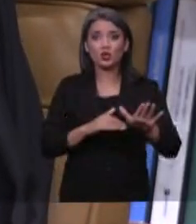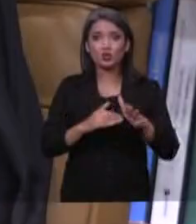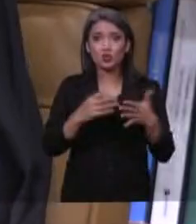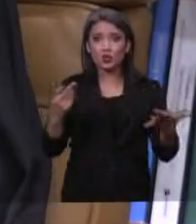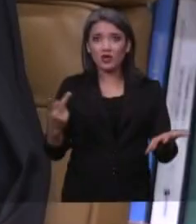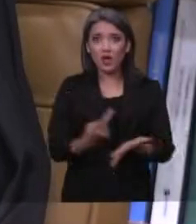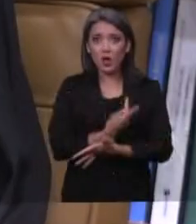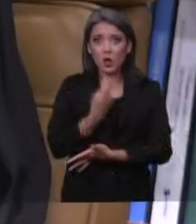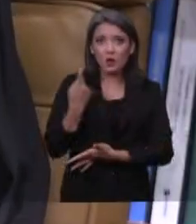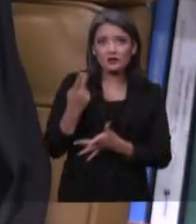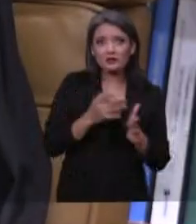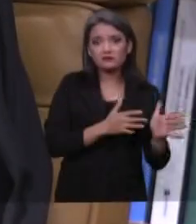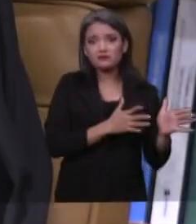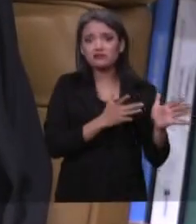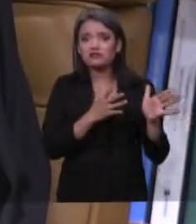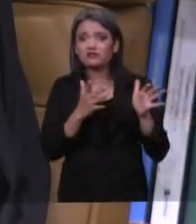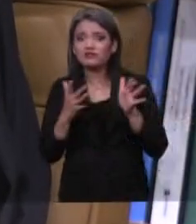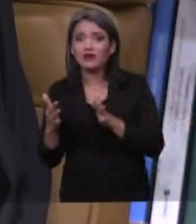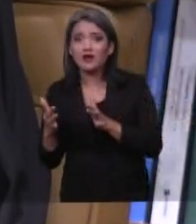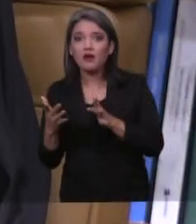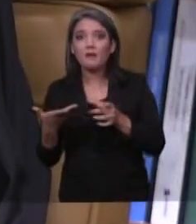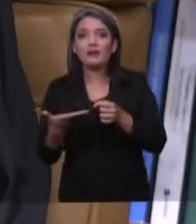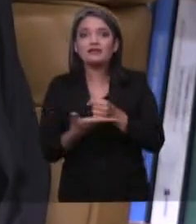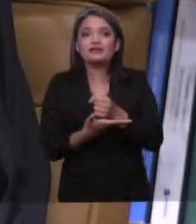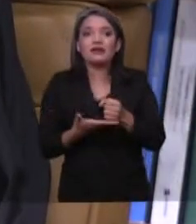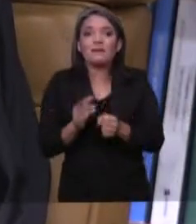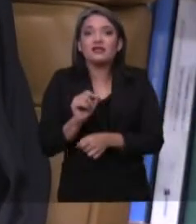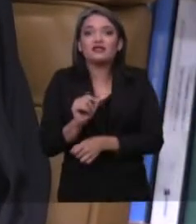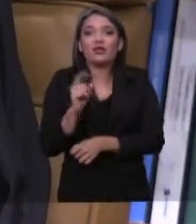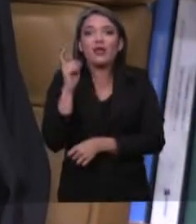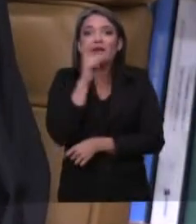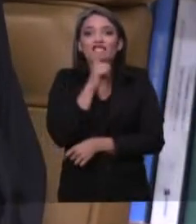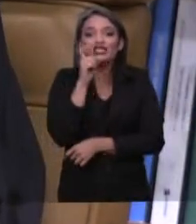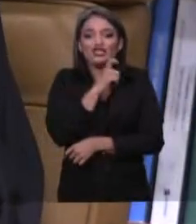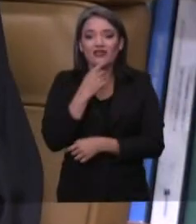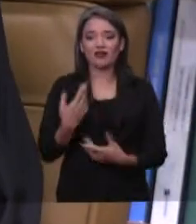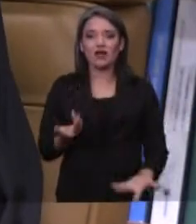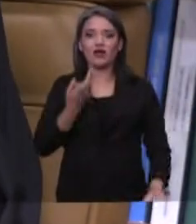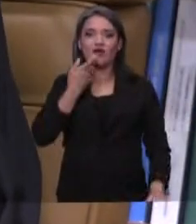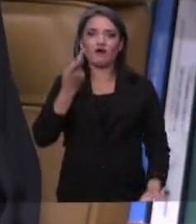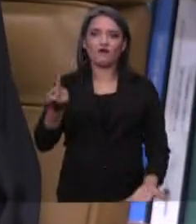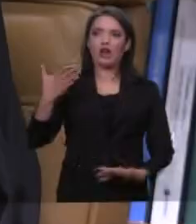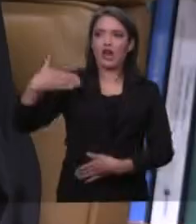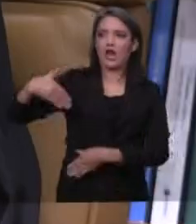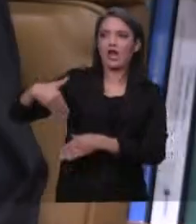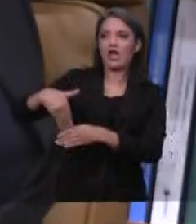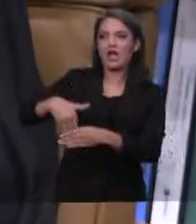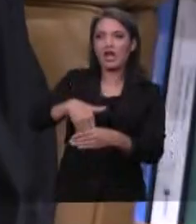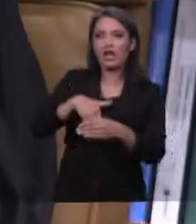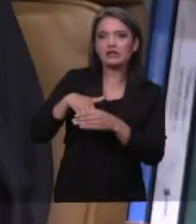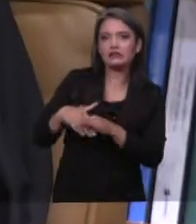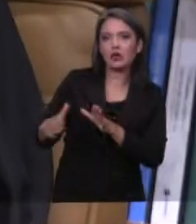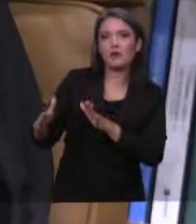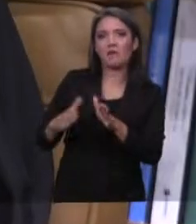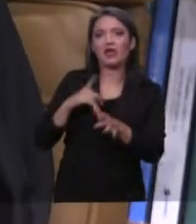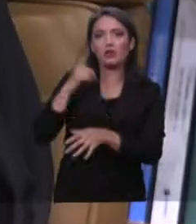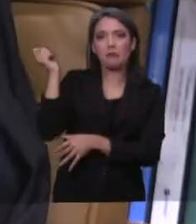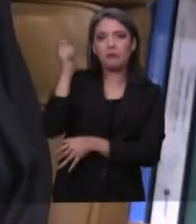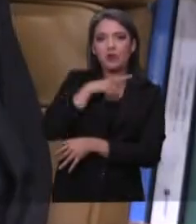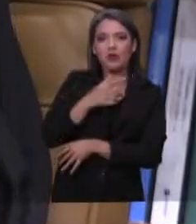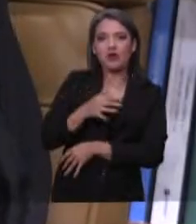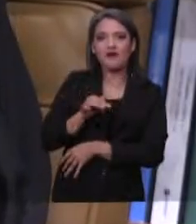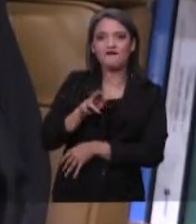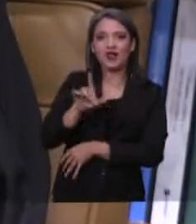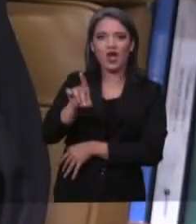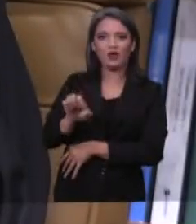explorado sobre a base de uma mentira, que é a de que houve fraude nas eleições. O discurso é acalentado